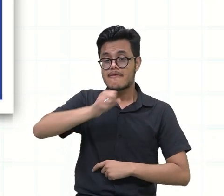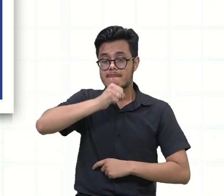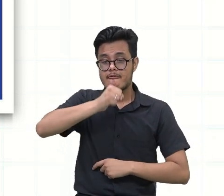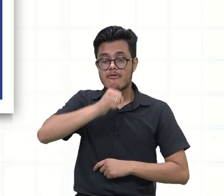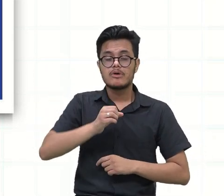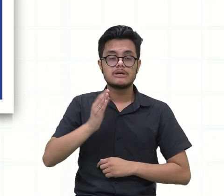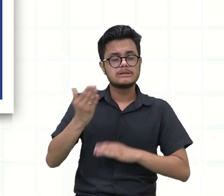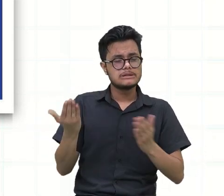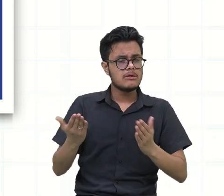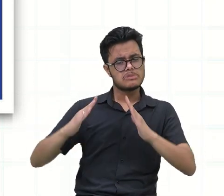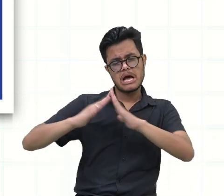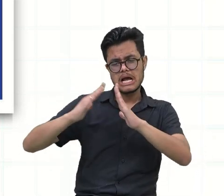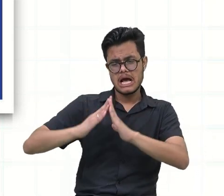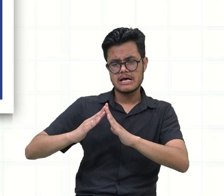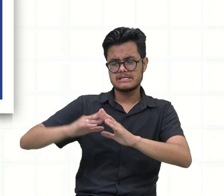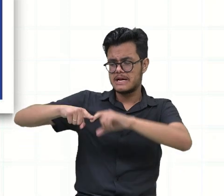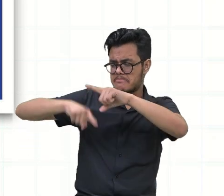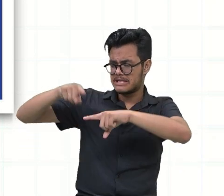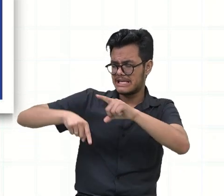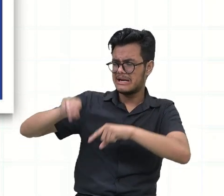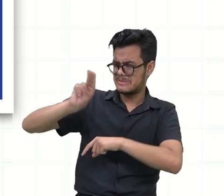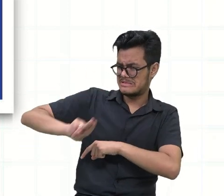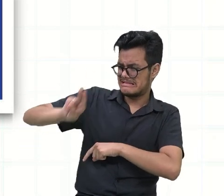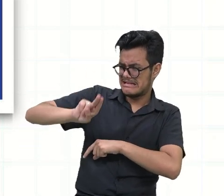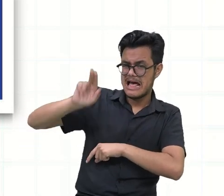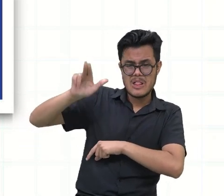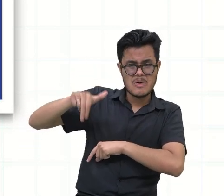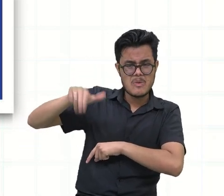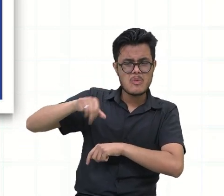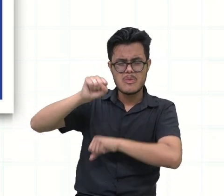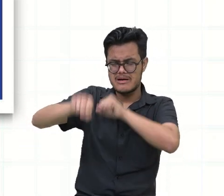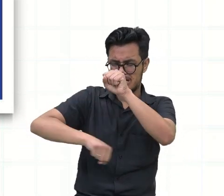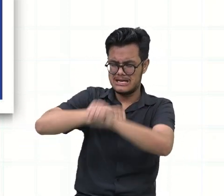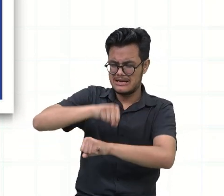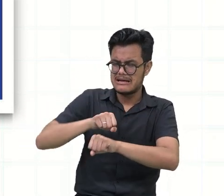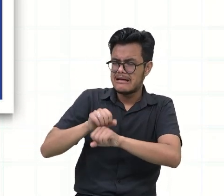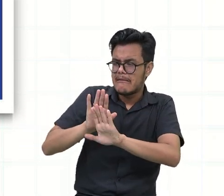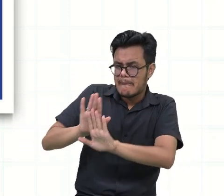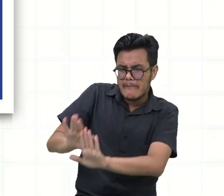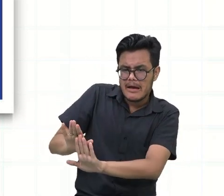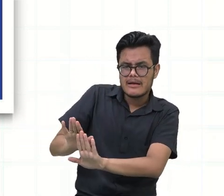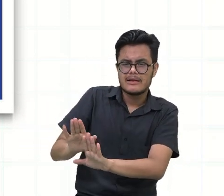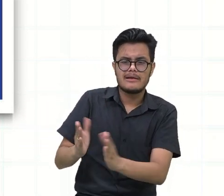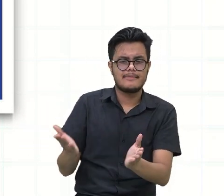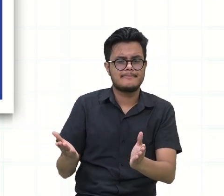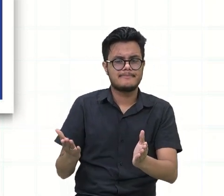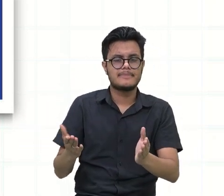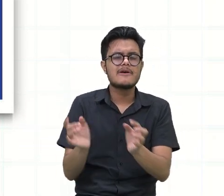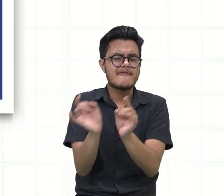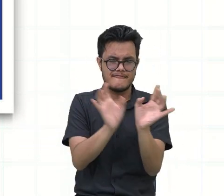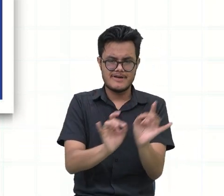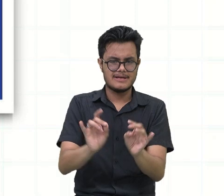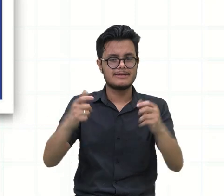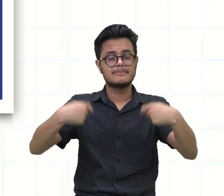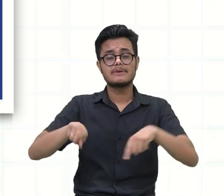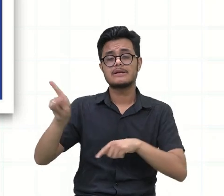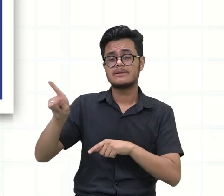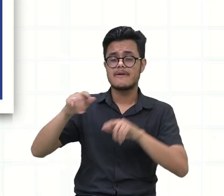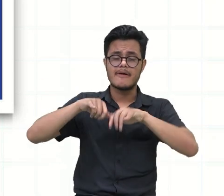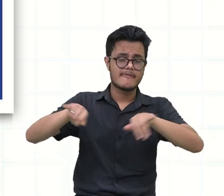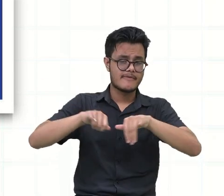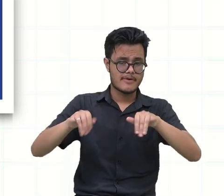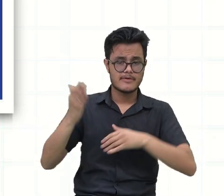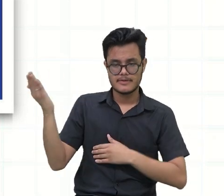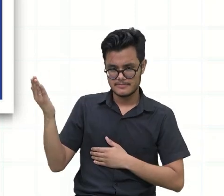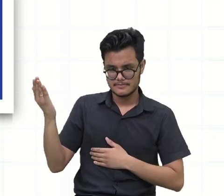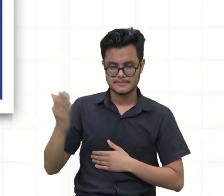da pessoa, né? De repente ela não utilizou, ficou ali guardado, encostado. Então é uma propaganda de